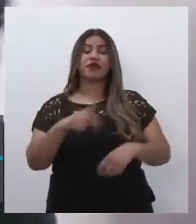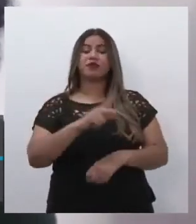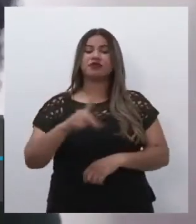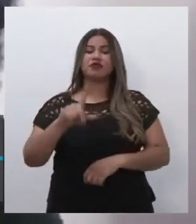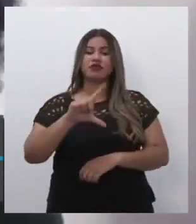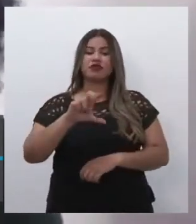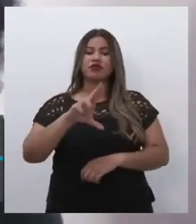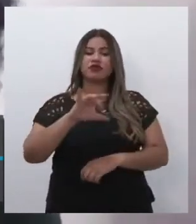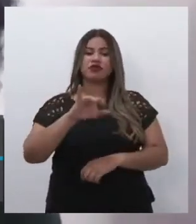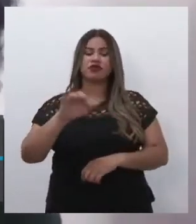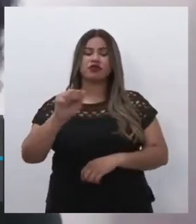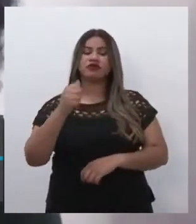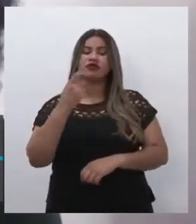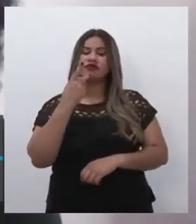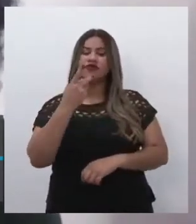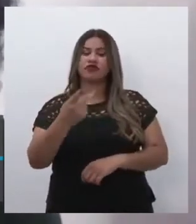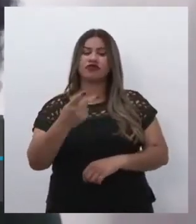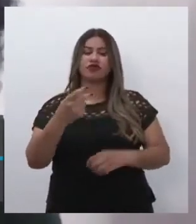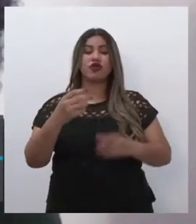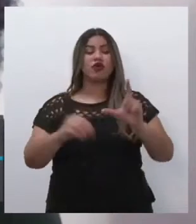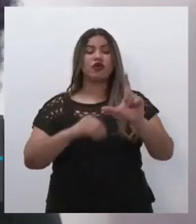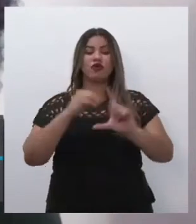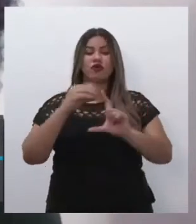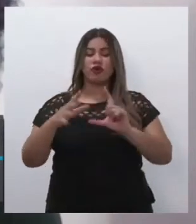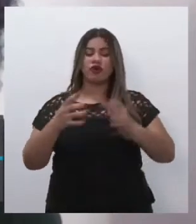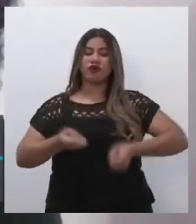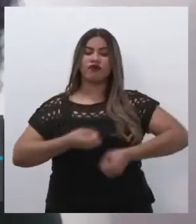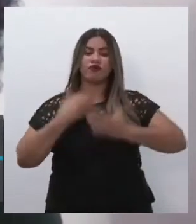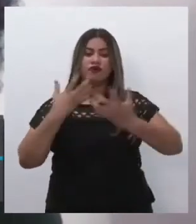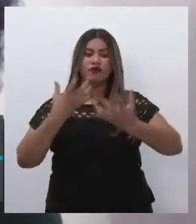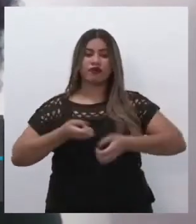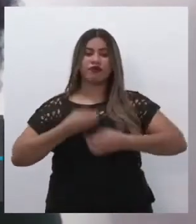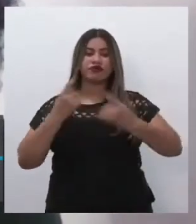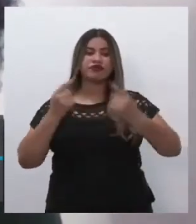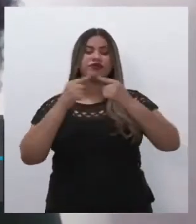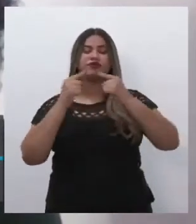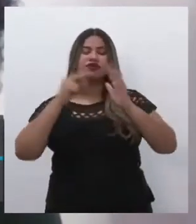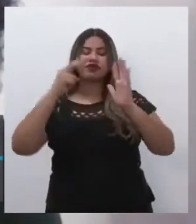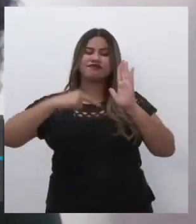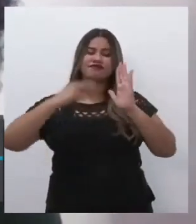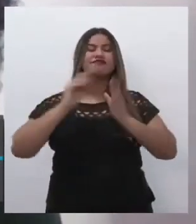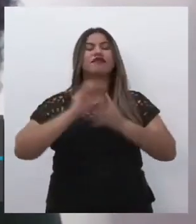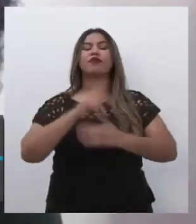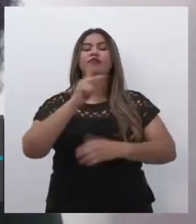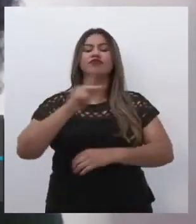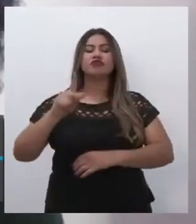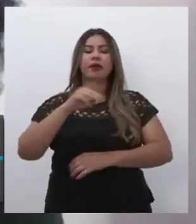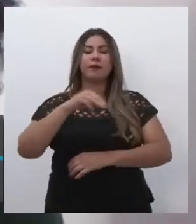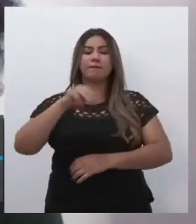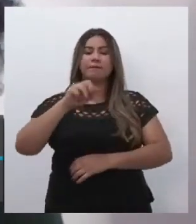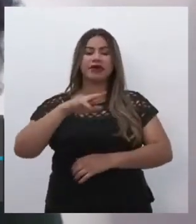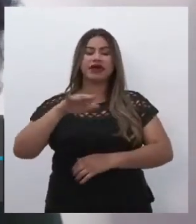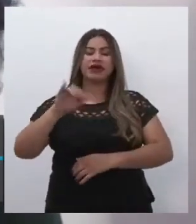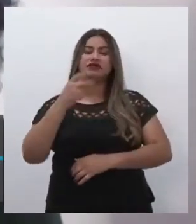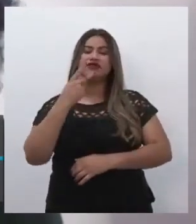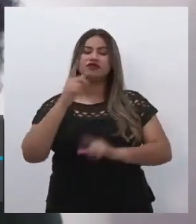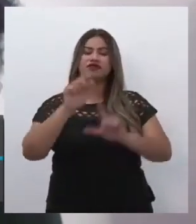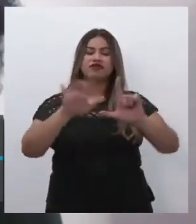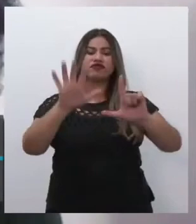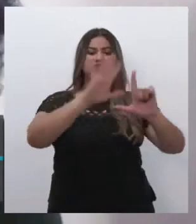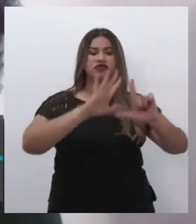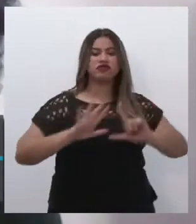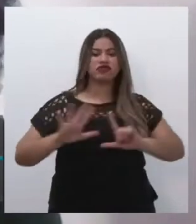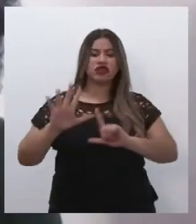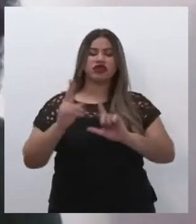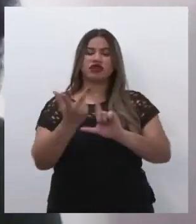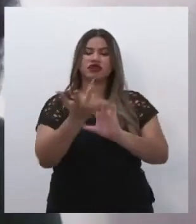falou compartilhar informações fluentes leitoras. Professora Maria, figuras de